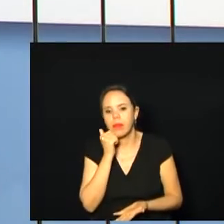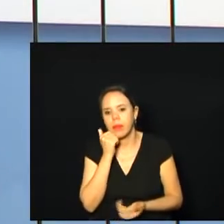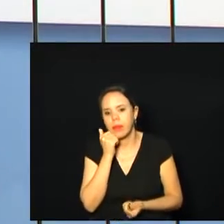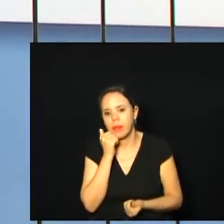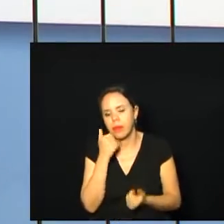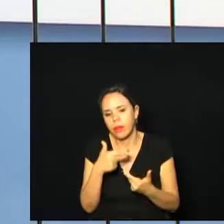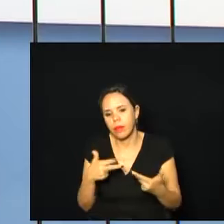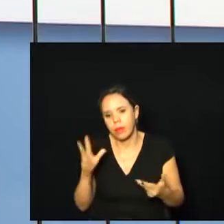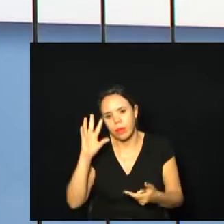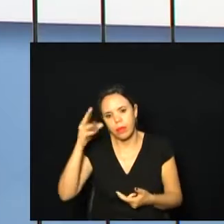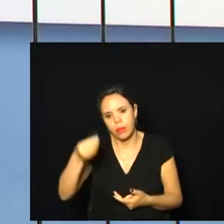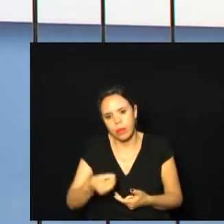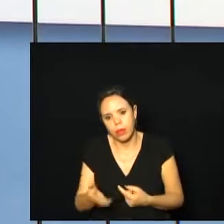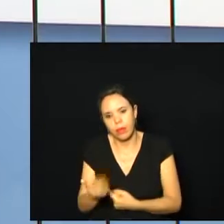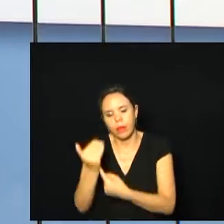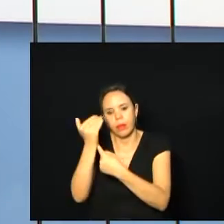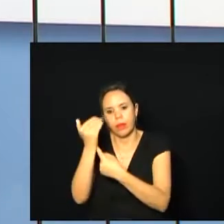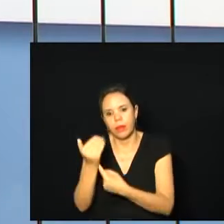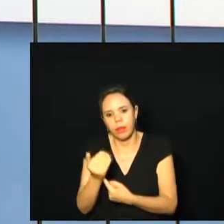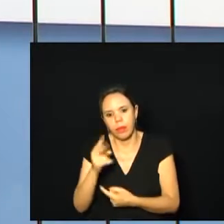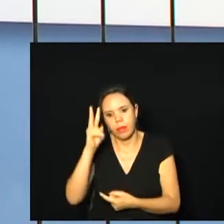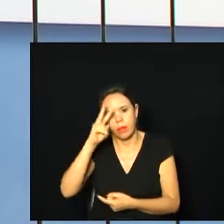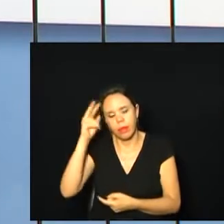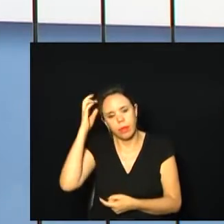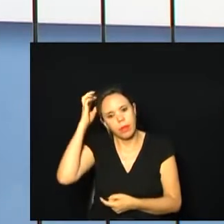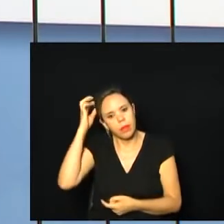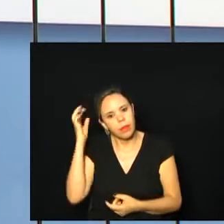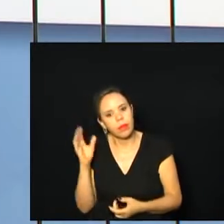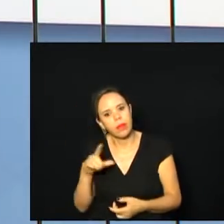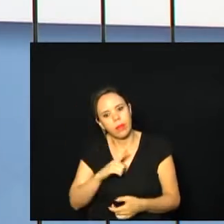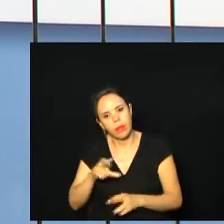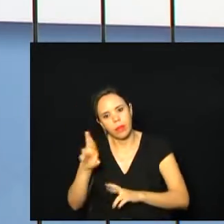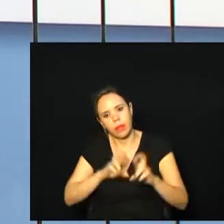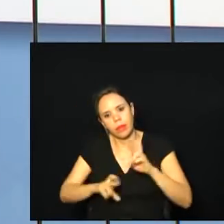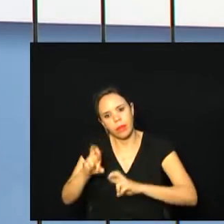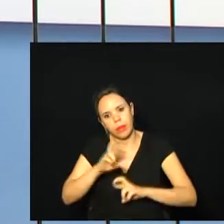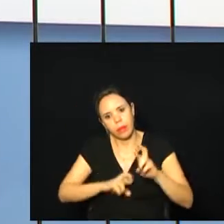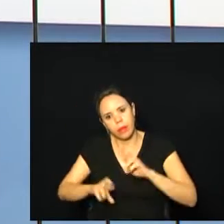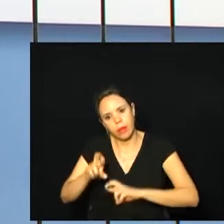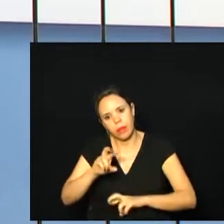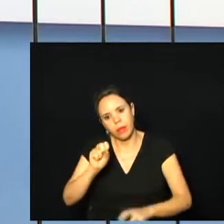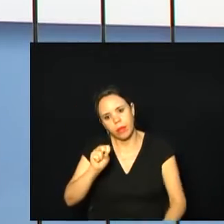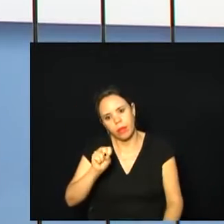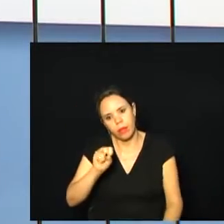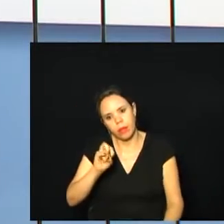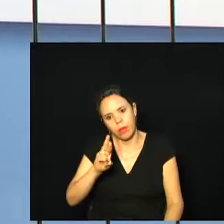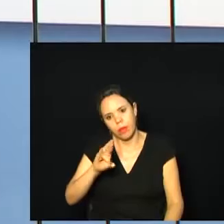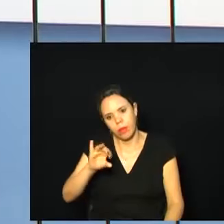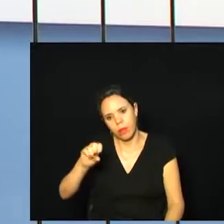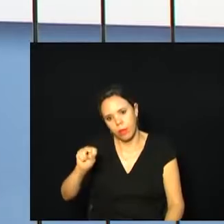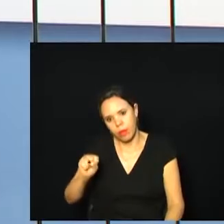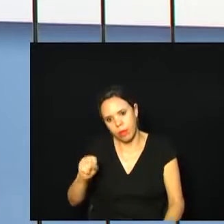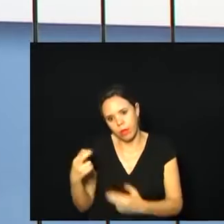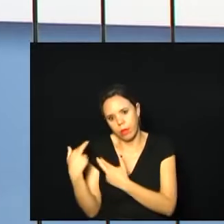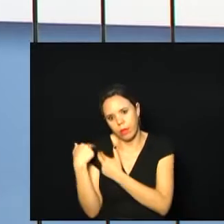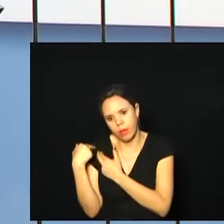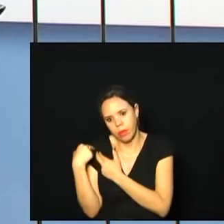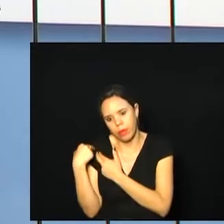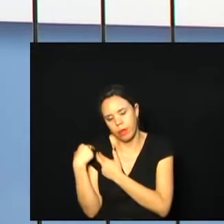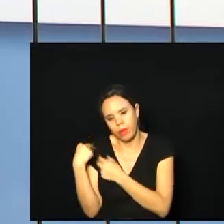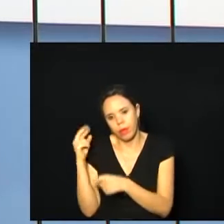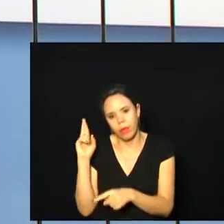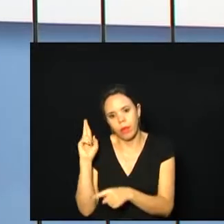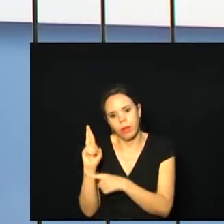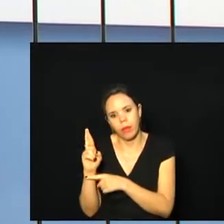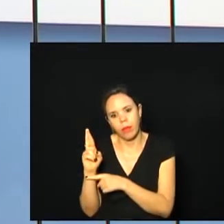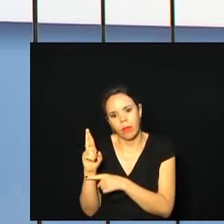cientista, entender sobre tecnologia. A gente lembra que o CNPEM tem o laboratório Sirius, né, o responsável por esse laboratório que é